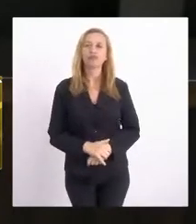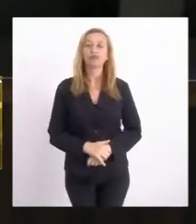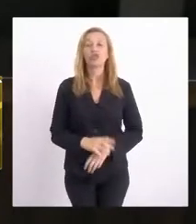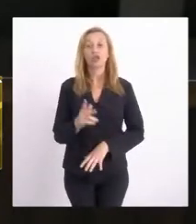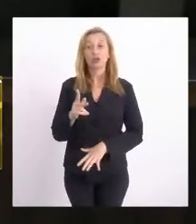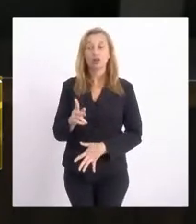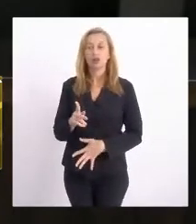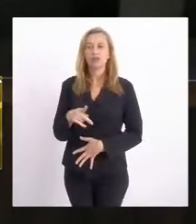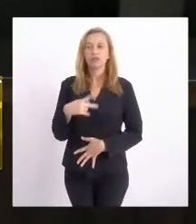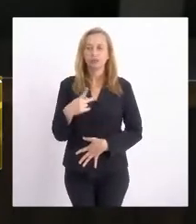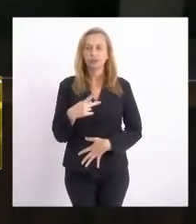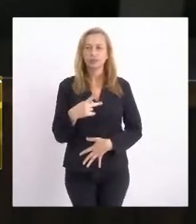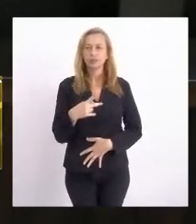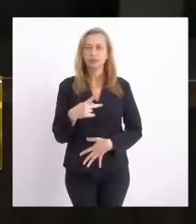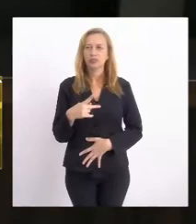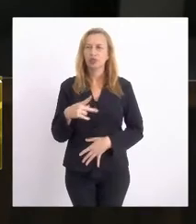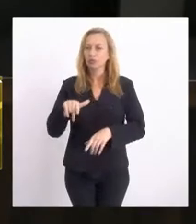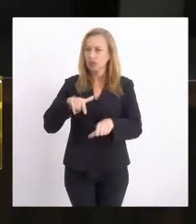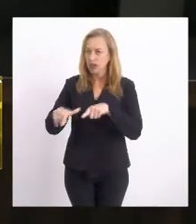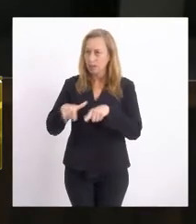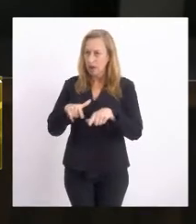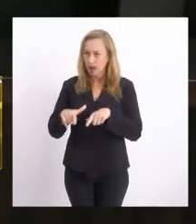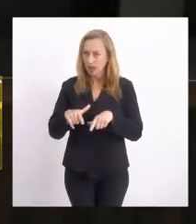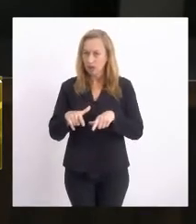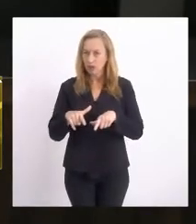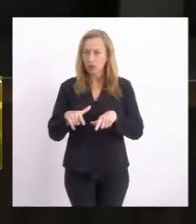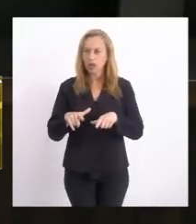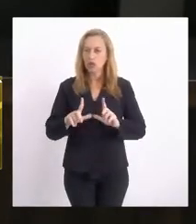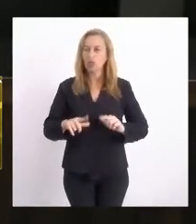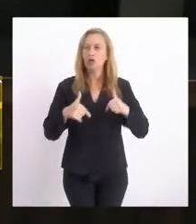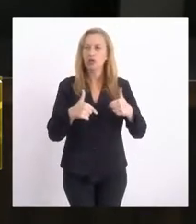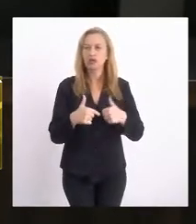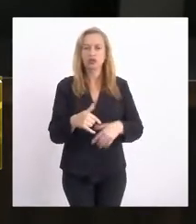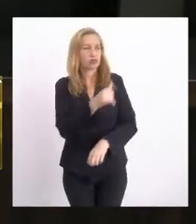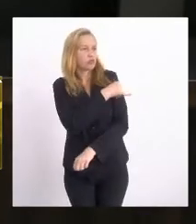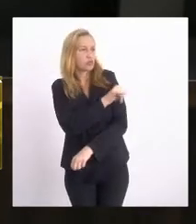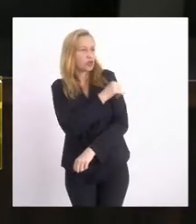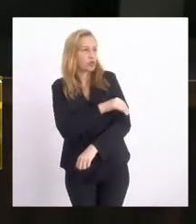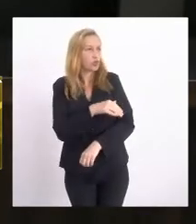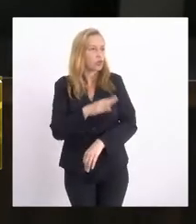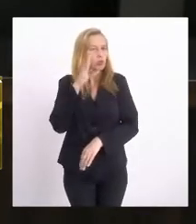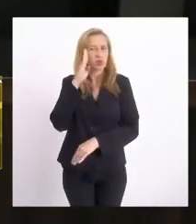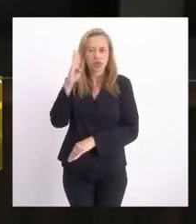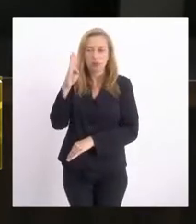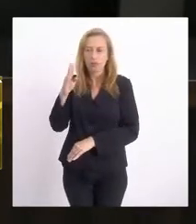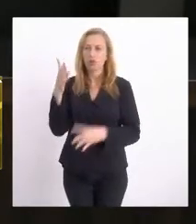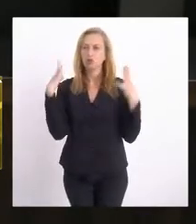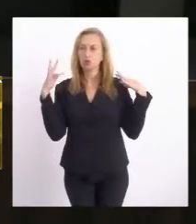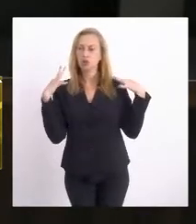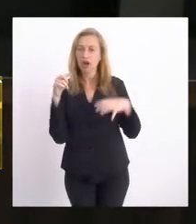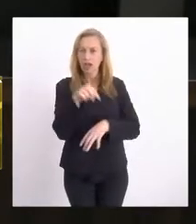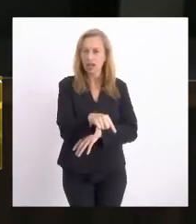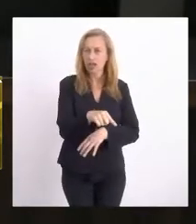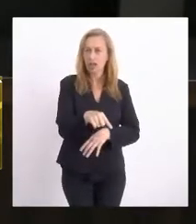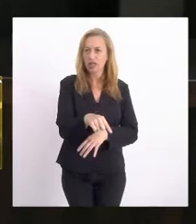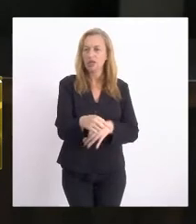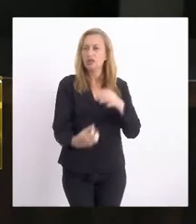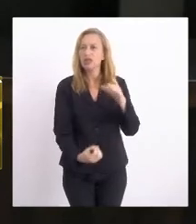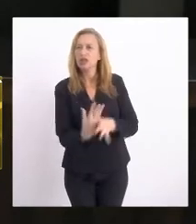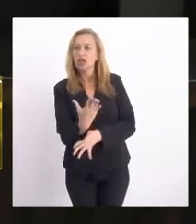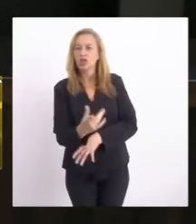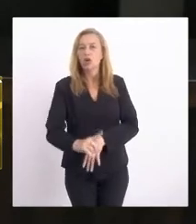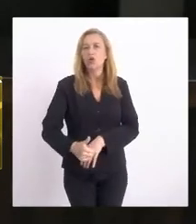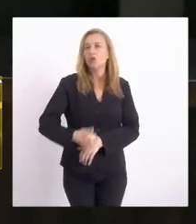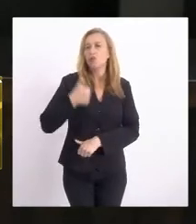ressalte-se que pela vocação do Rio de Janeiro como destino turístico aqui foi instalado o